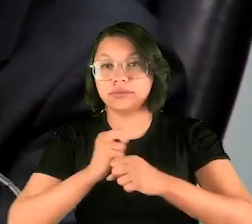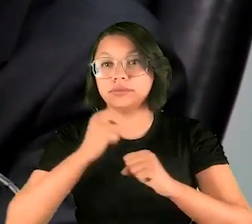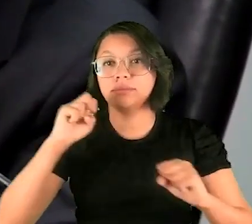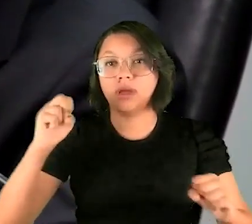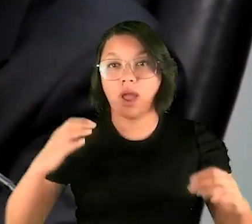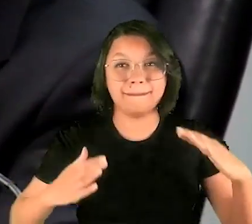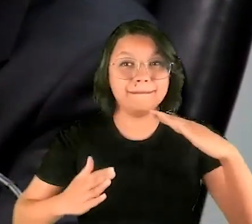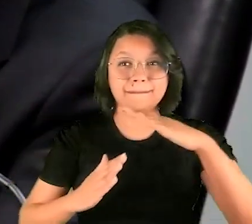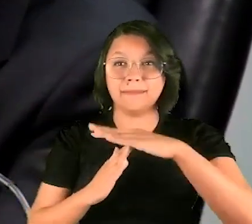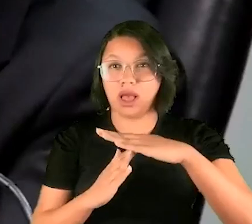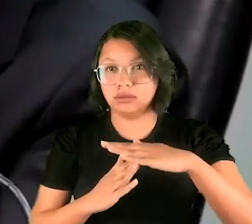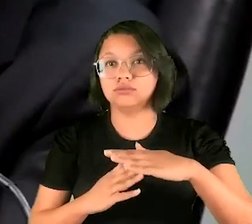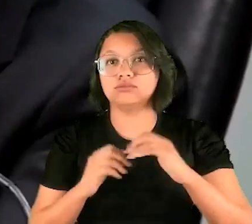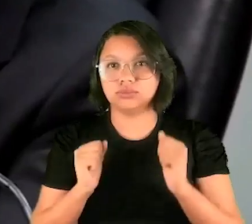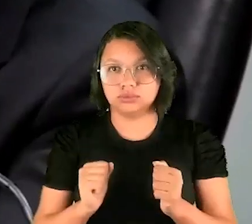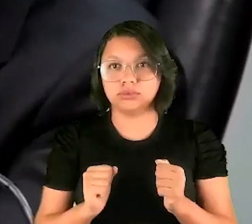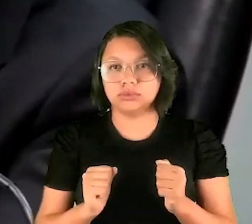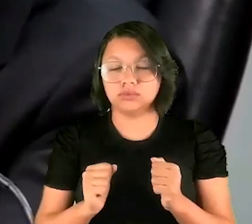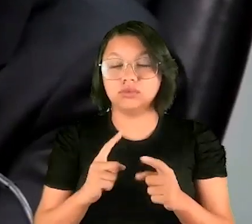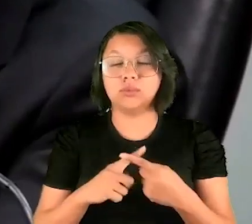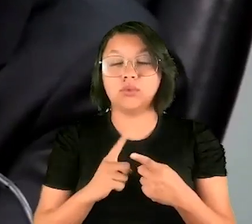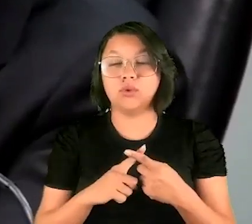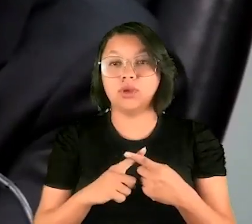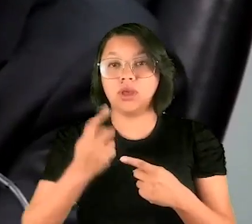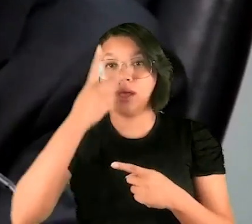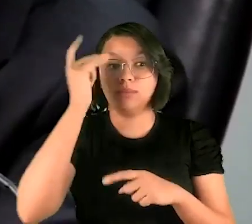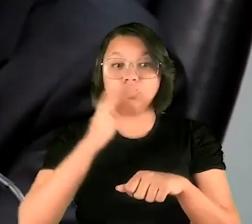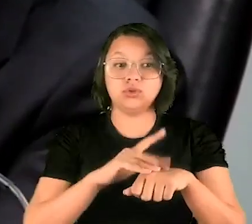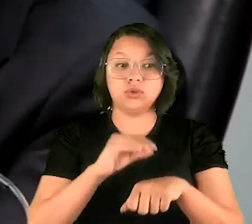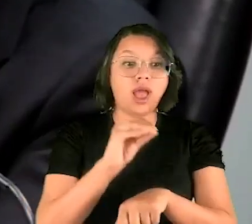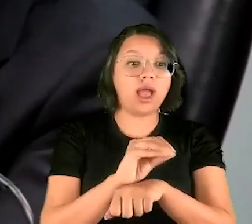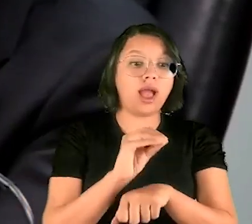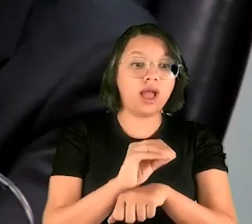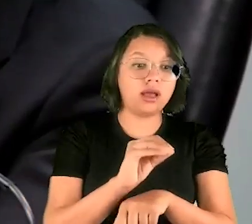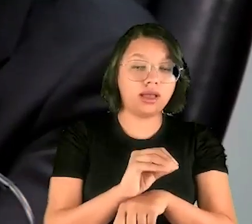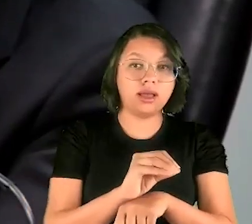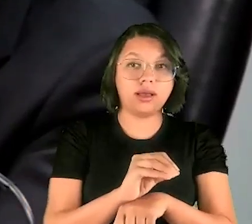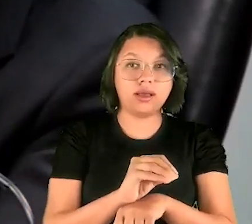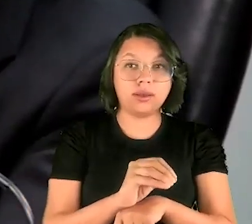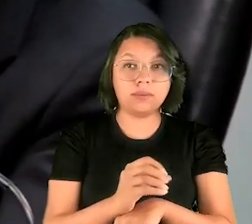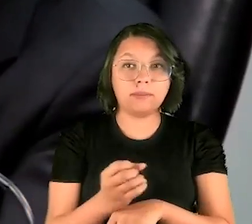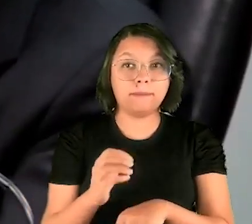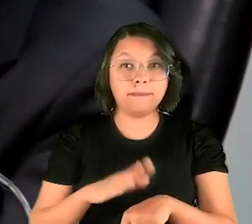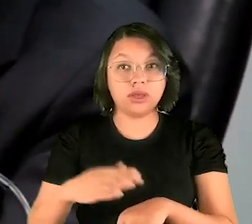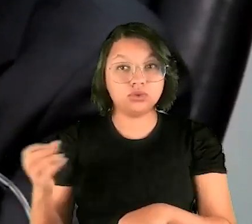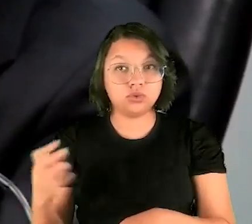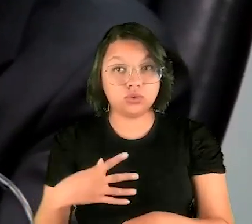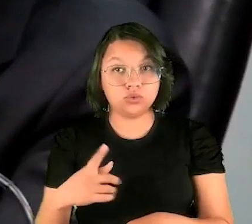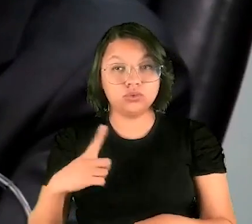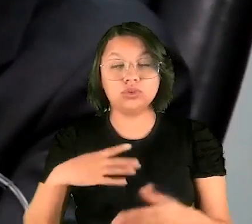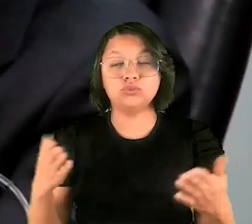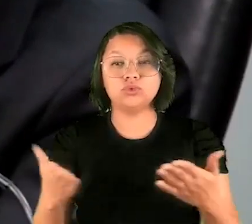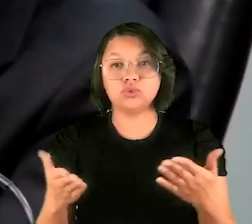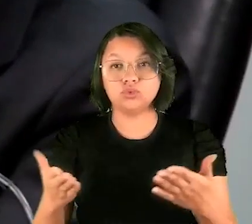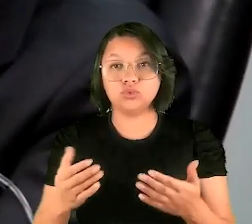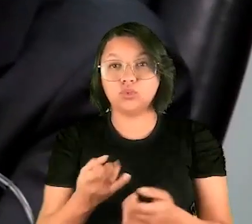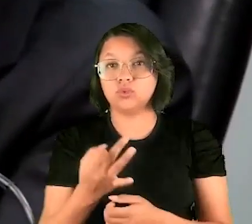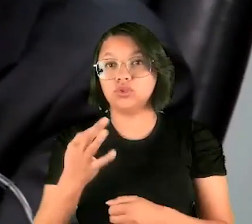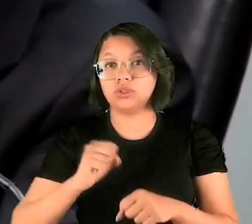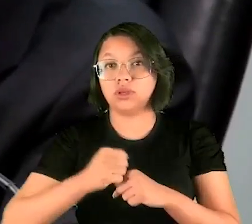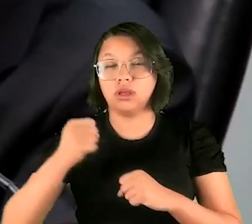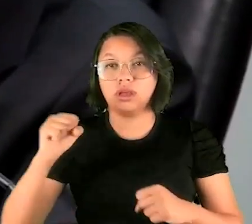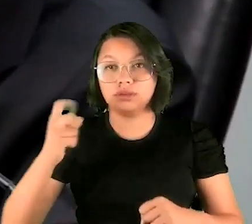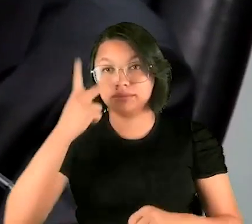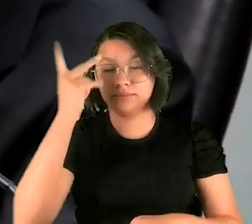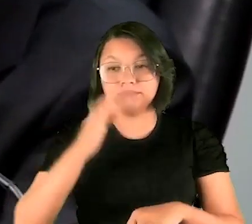recebe o tratamento mais moderno. Então, nós temos hoje um número muito grande de pacientes que